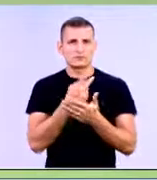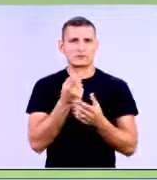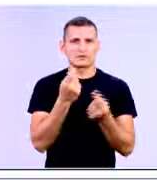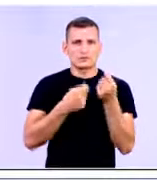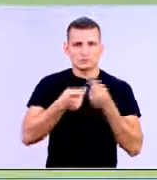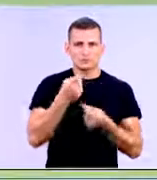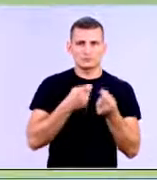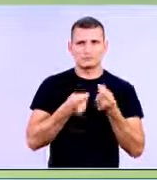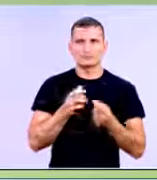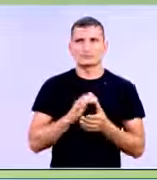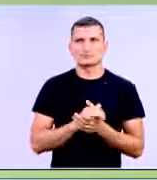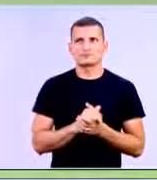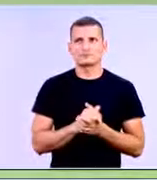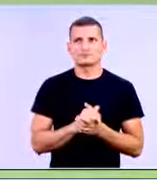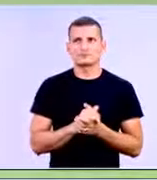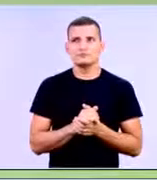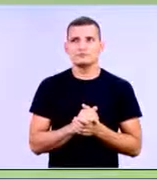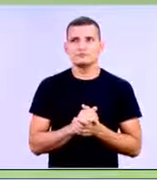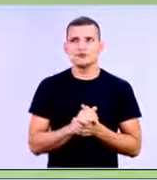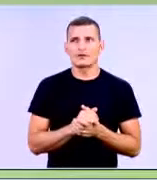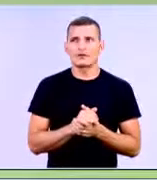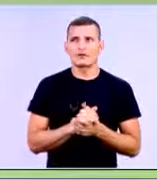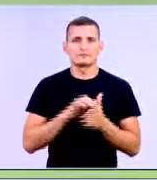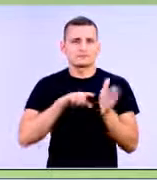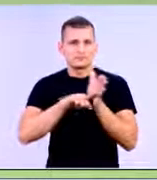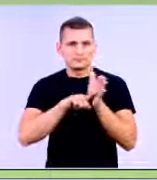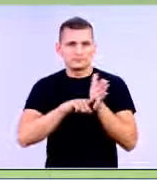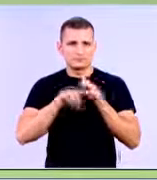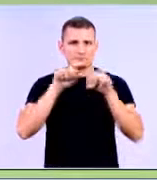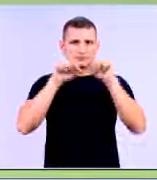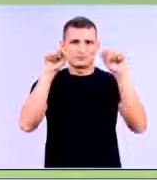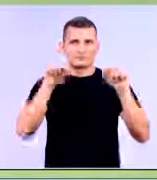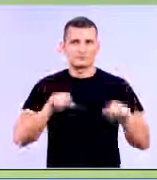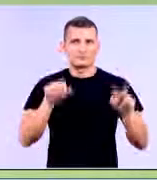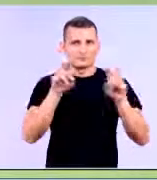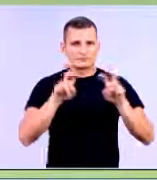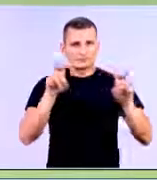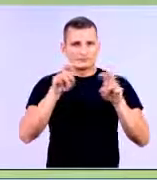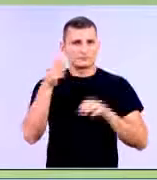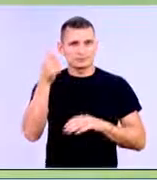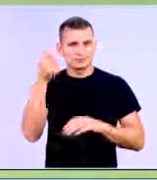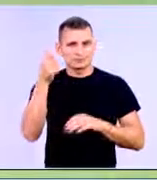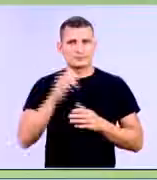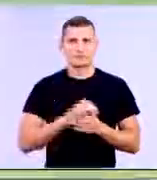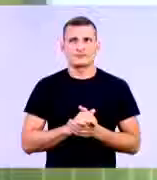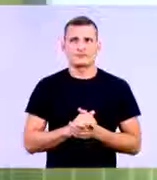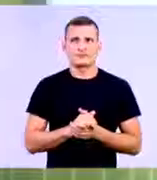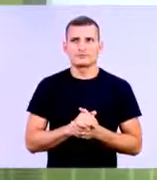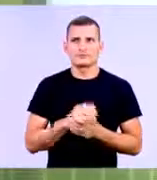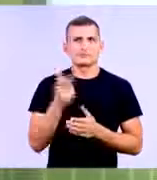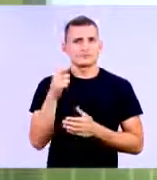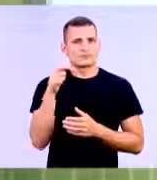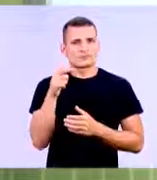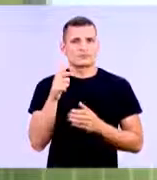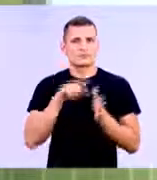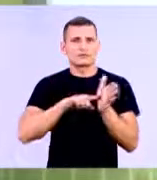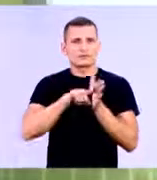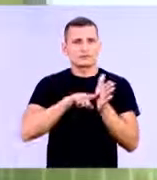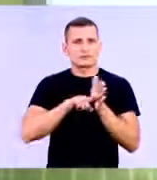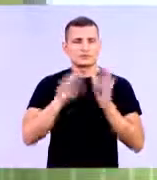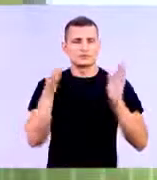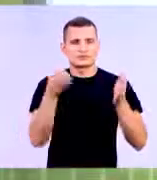certo? Aqui, auditoria em sistemas computacionais. Primeiro, não há auditoria